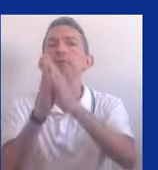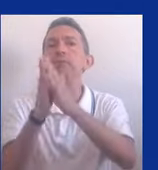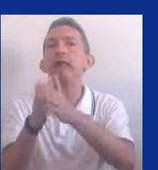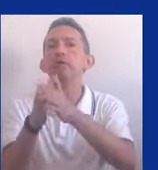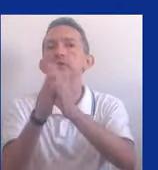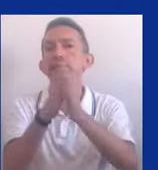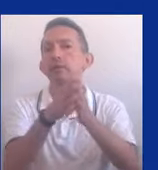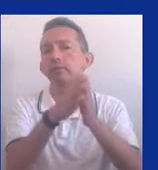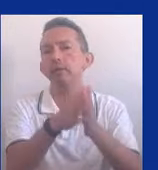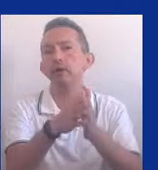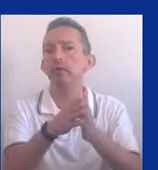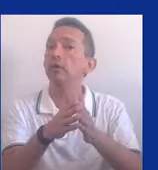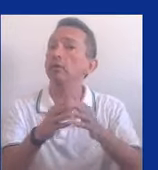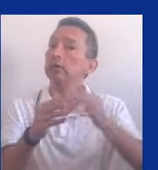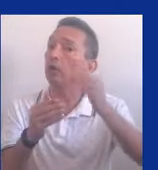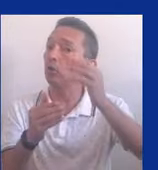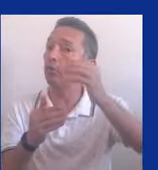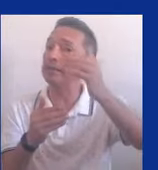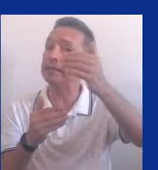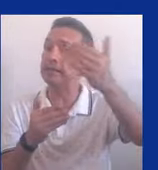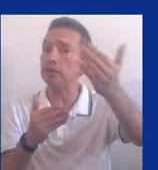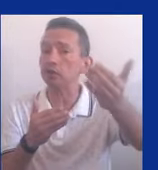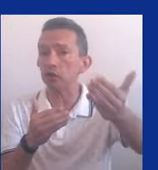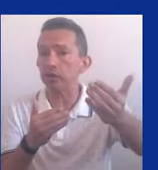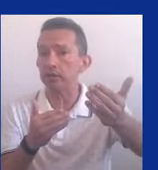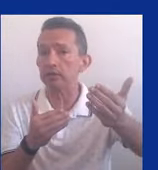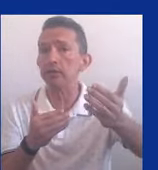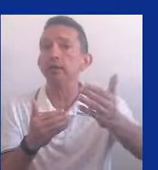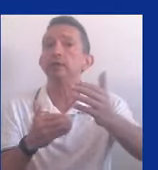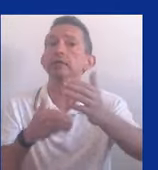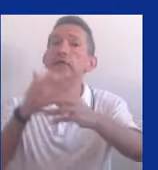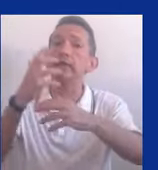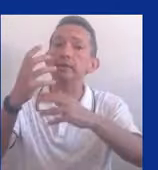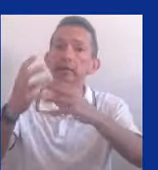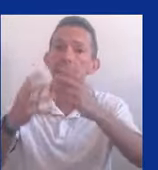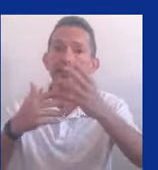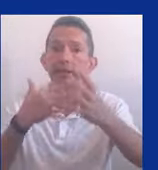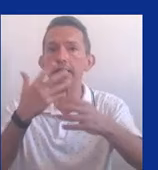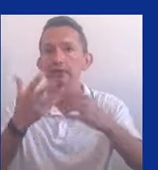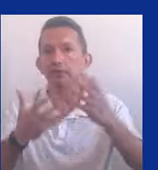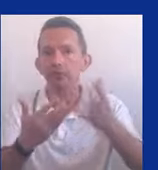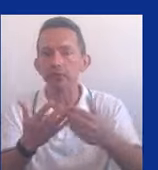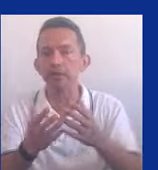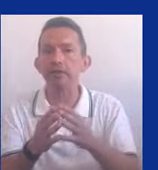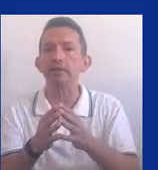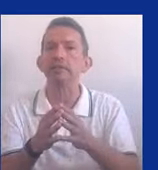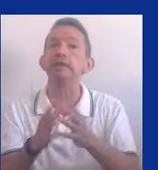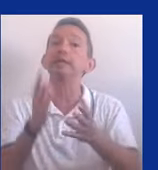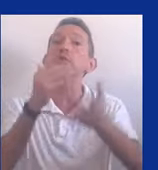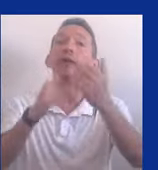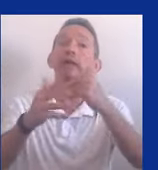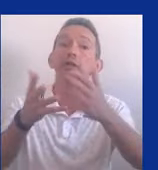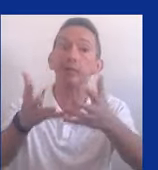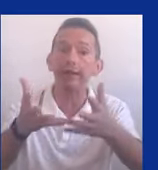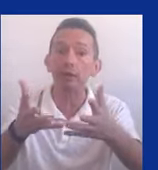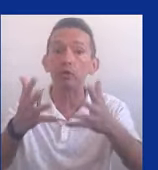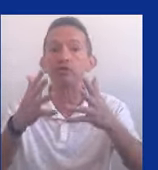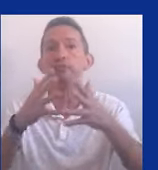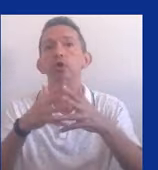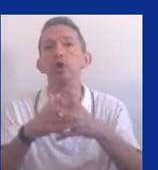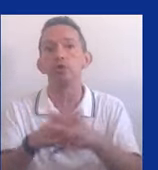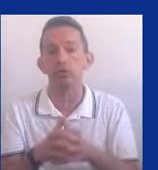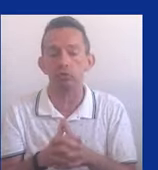Não existe plasto em célula animal. Tem algumas exceções, são aqueles animais que realizam fotossíntese, mas aí o mecanismo